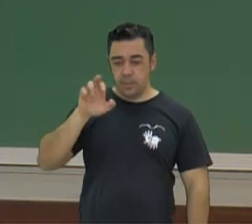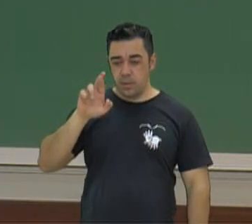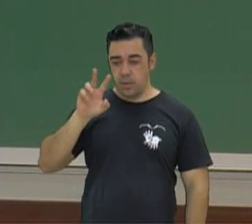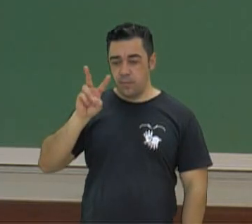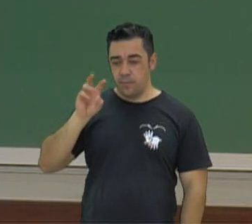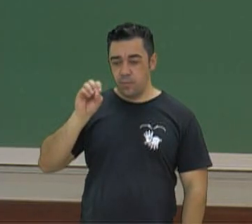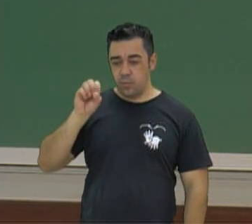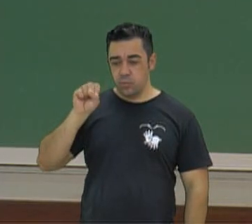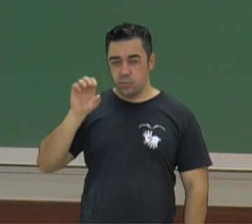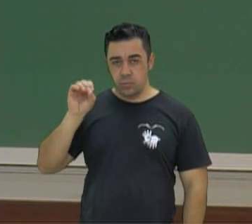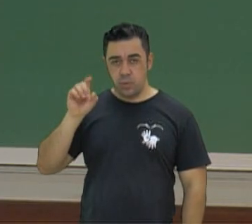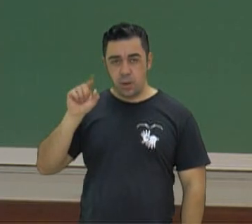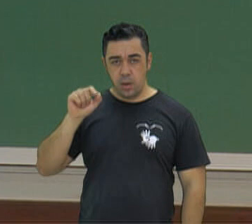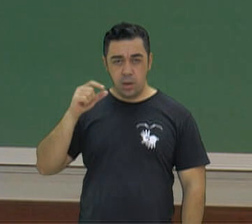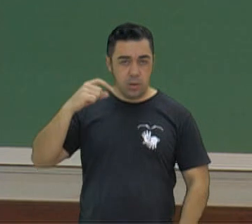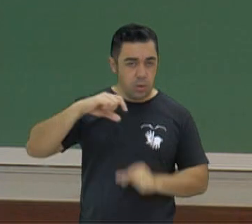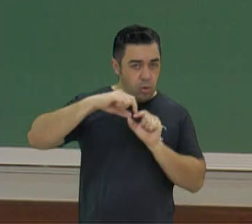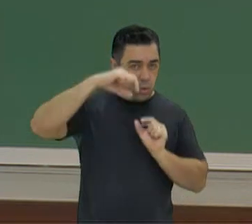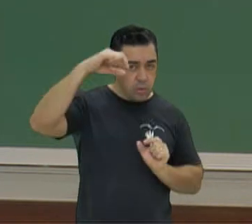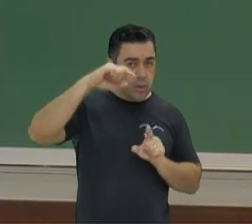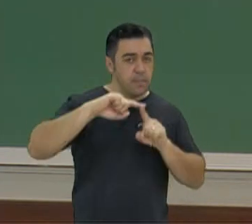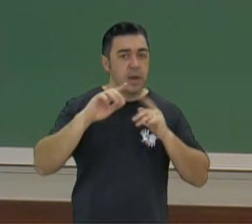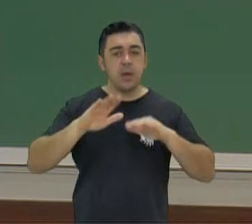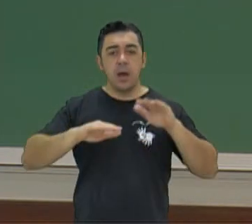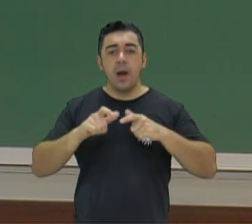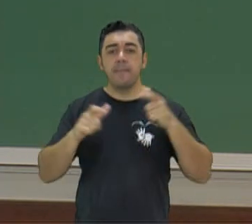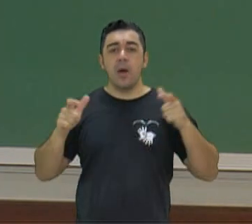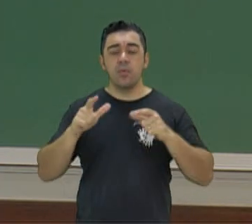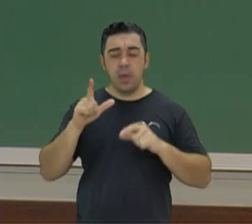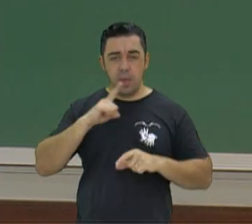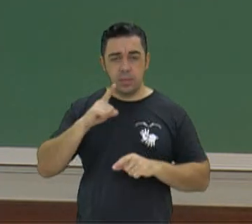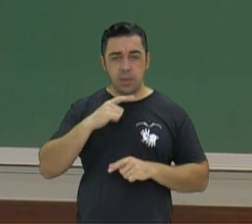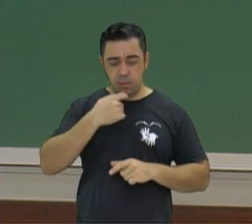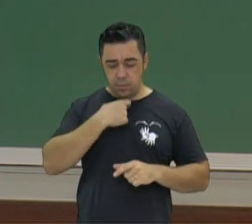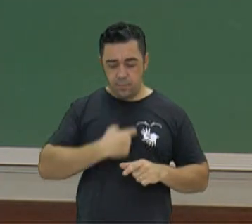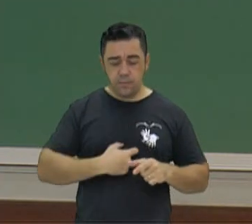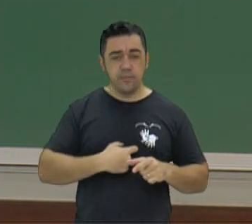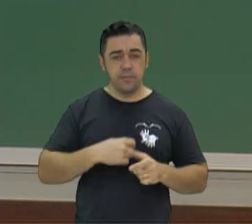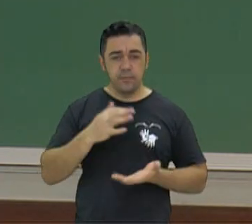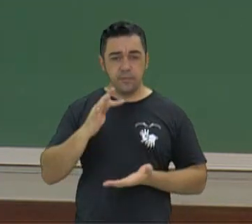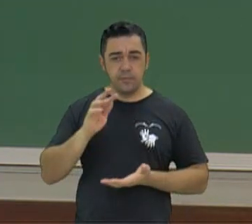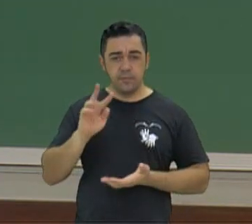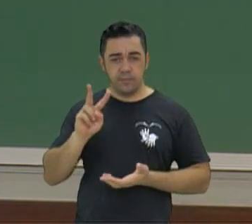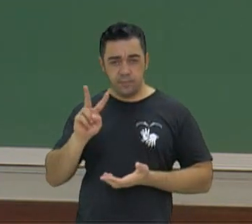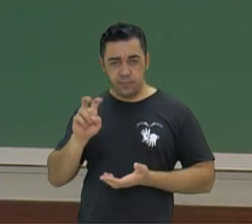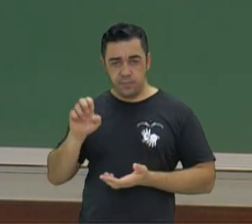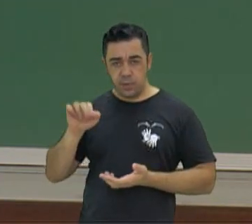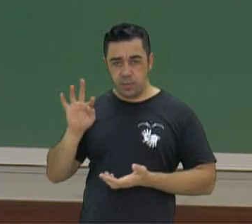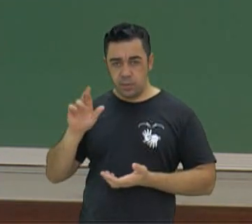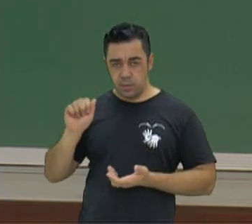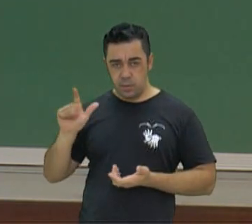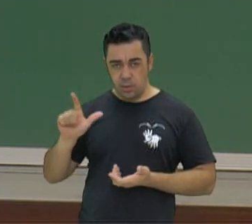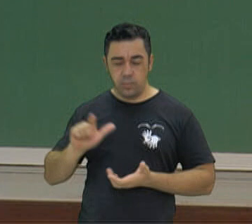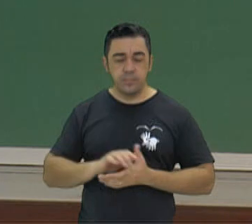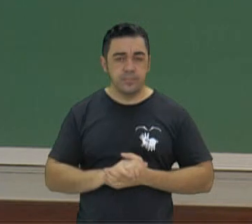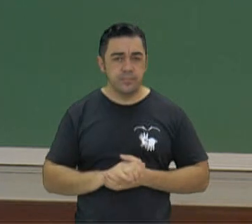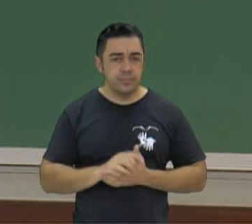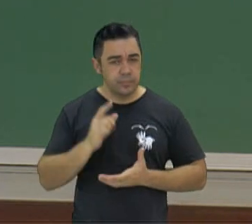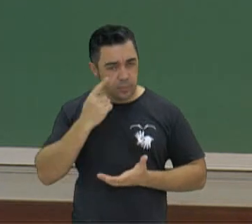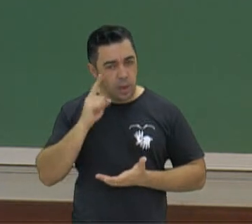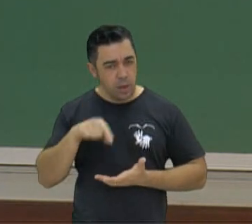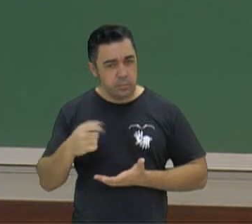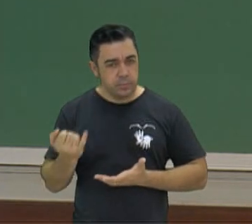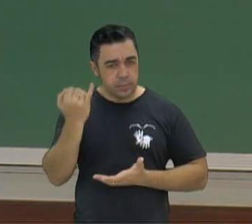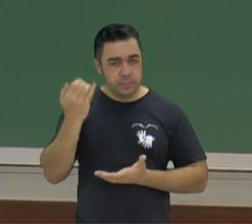costas, mas na maioria dos animais ele é ventral, né? Então, só a parte aqui dos cordados é que tem esse tubo na parte dorsal, tá? Então, bem importante